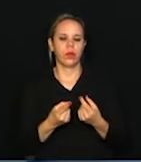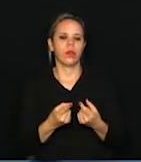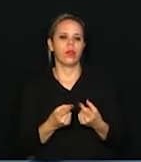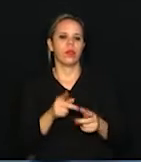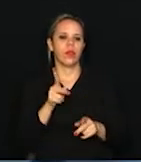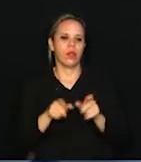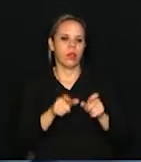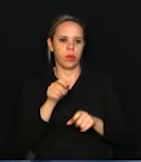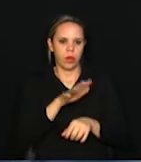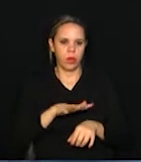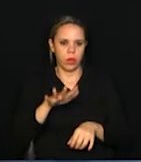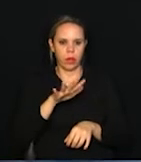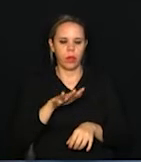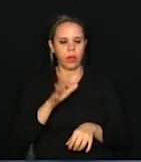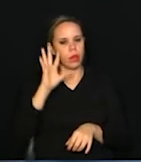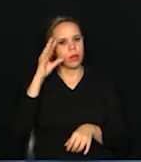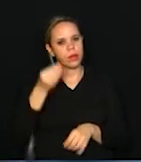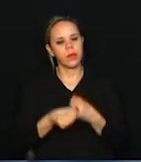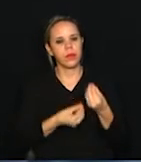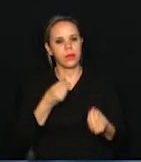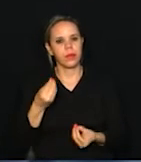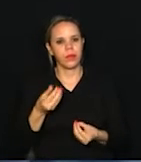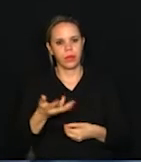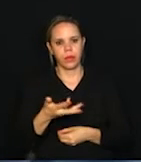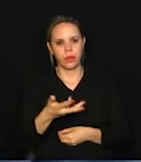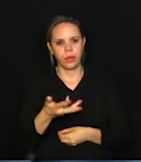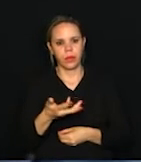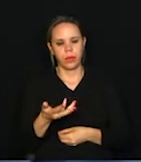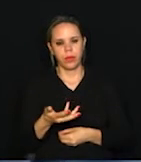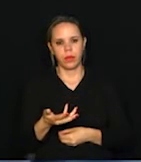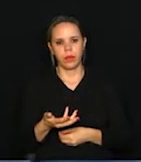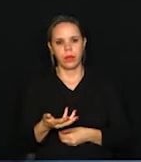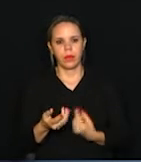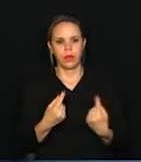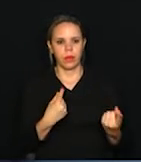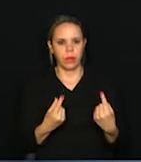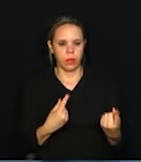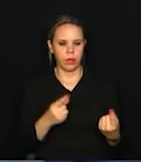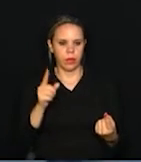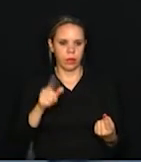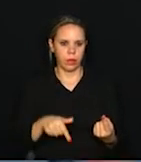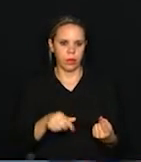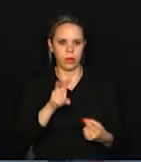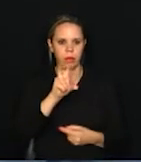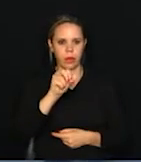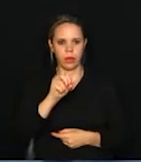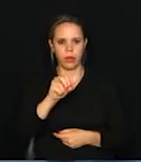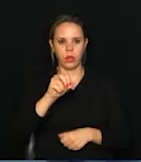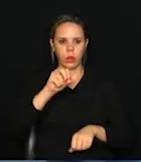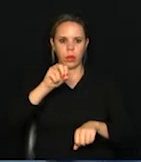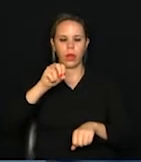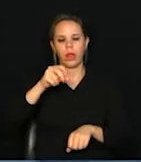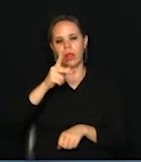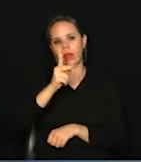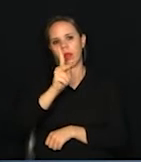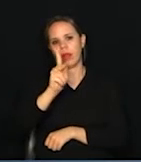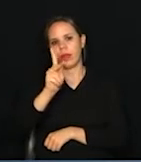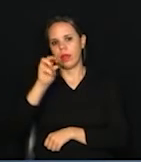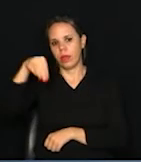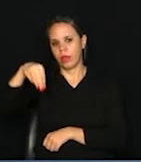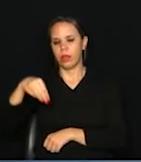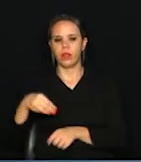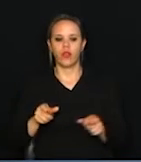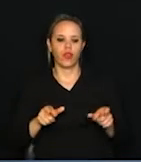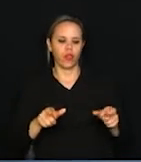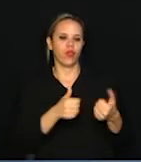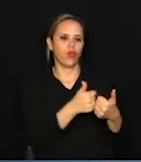no meu modo de entender, que a velocidade na avenida é 50 por hora no corredor do ônibus e não nos